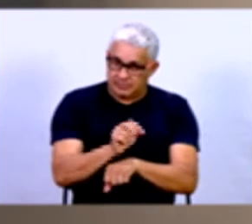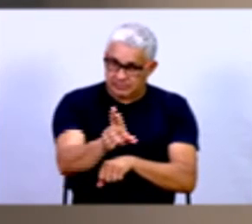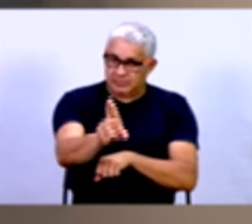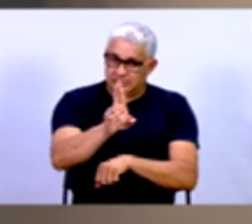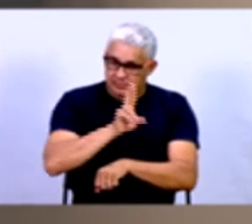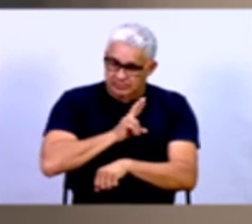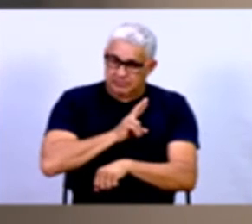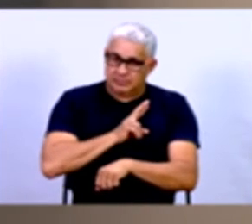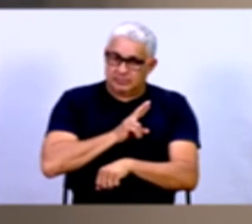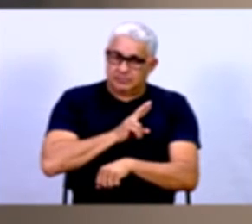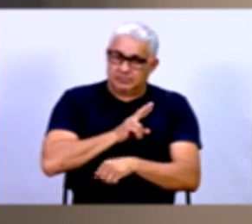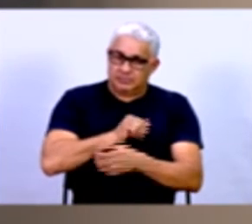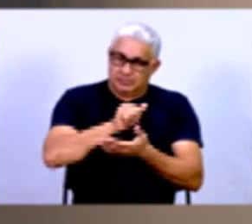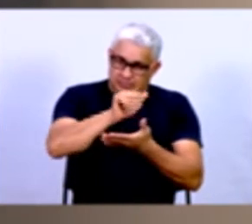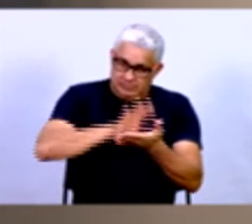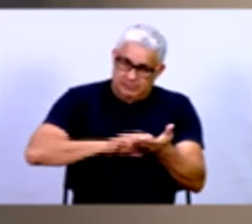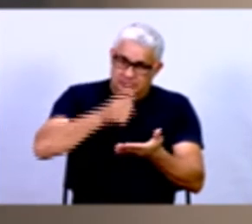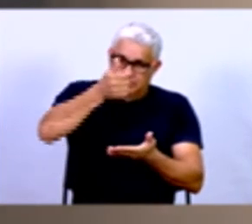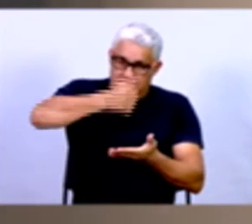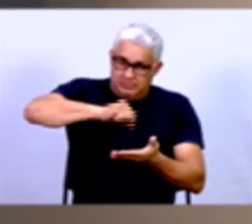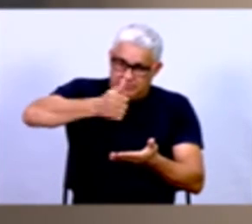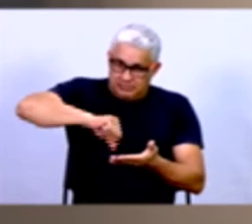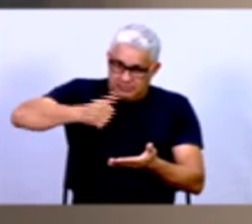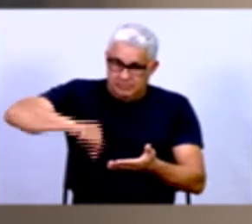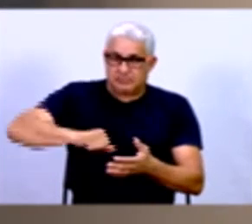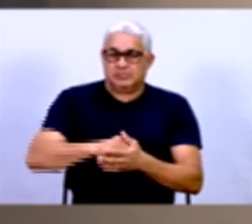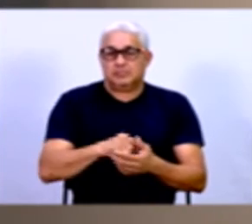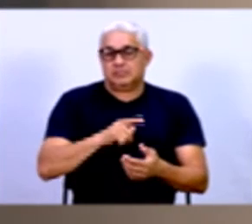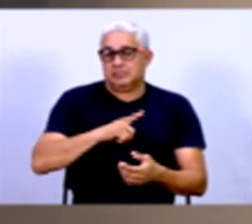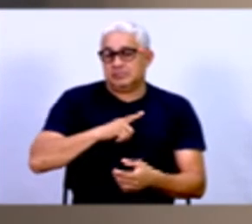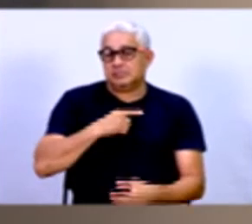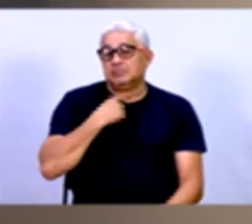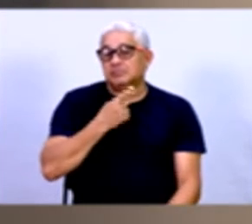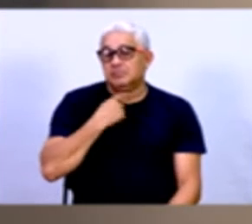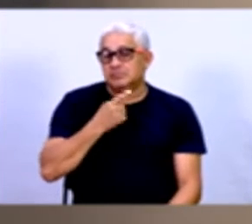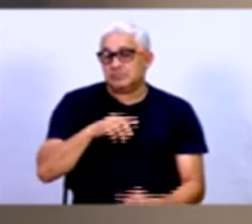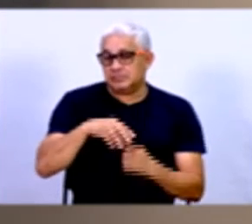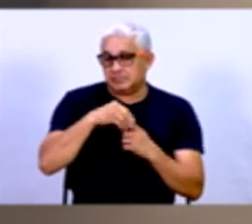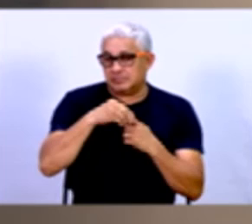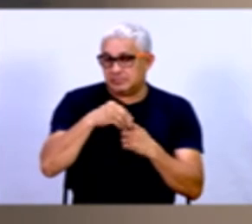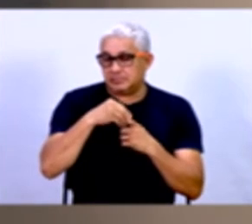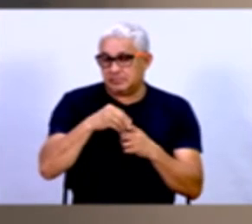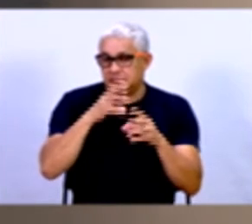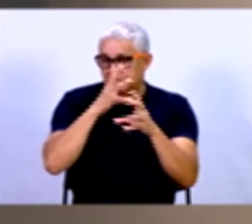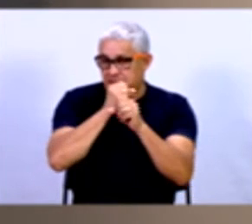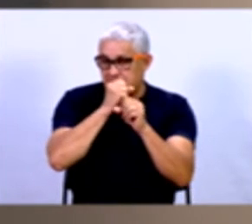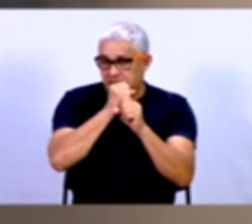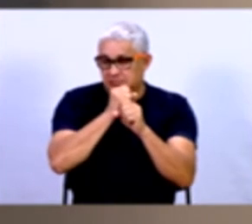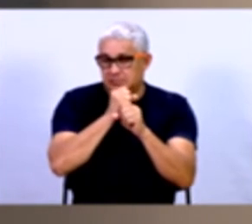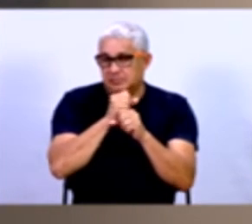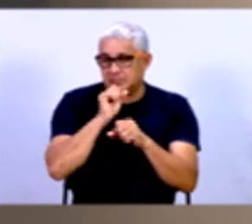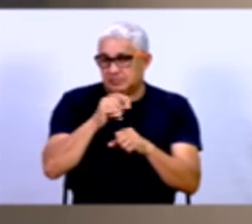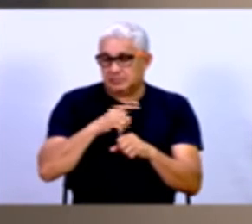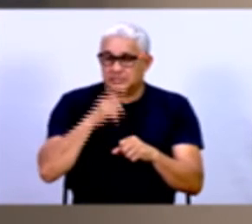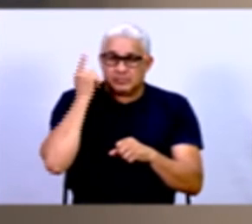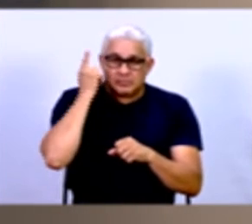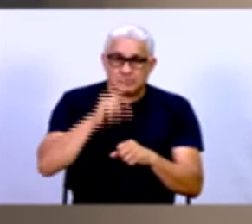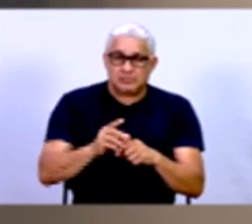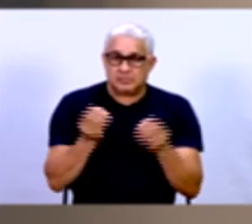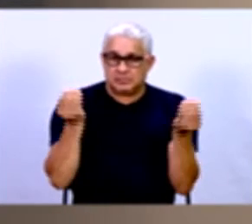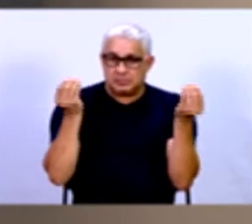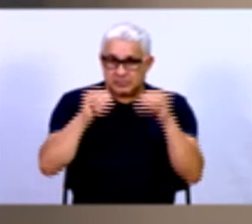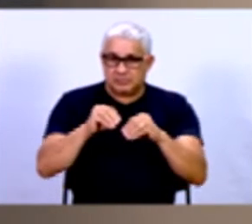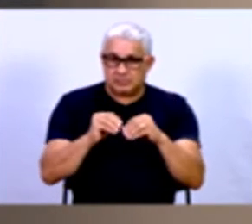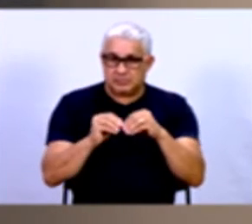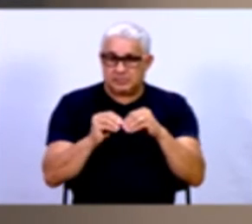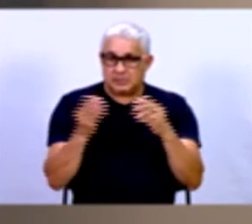aqui para a correção das nossas atividades. Caso tenham dúvidas, principalmente na parte aqui dos cálculos, se vocês conseguirem colocar agora no